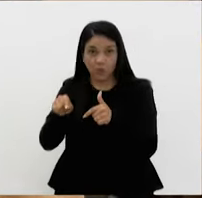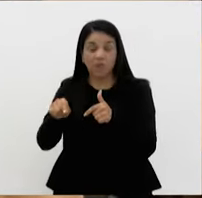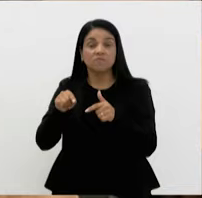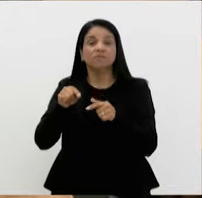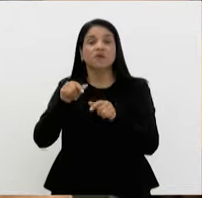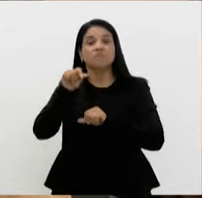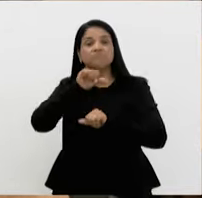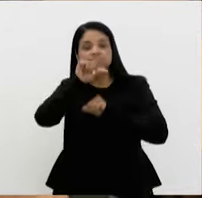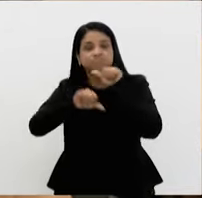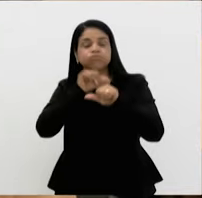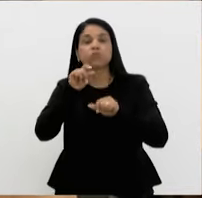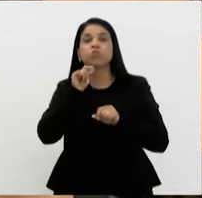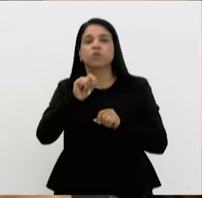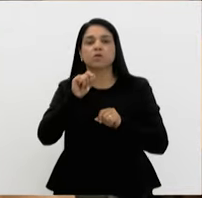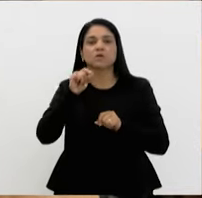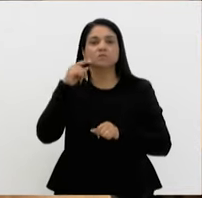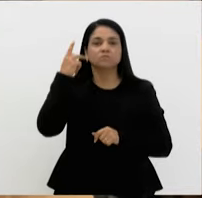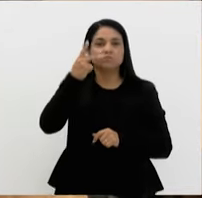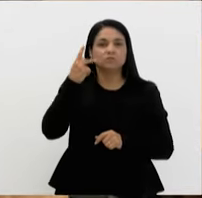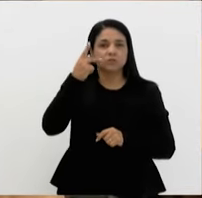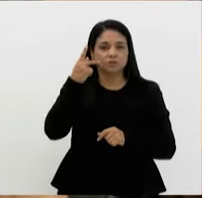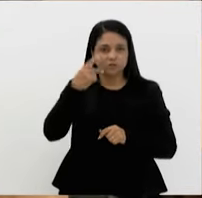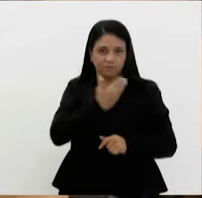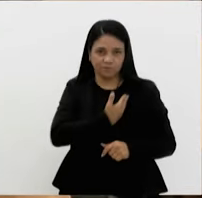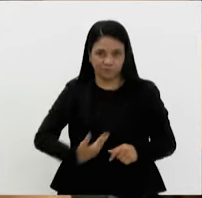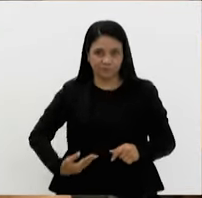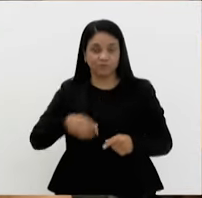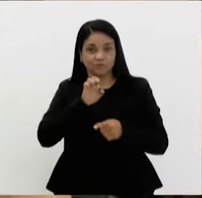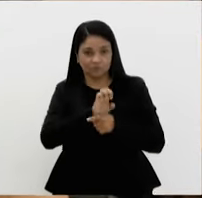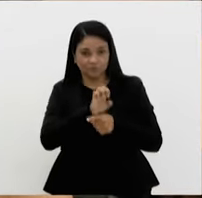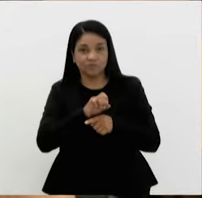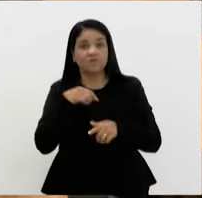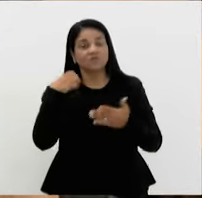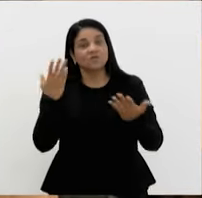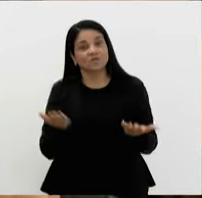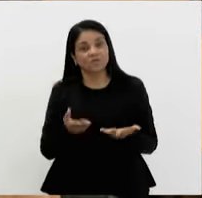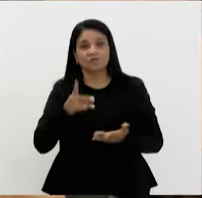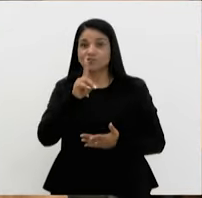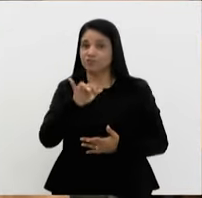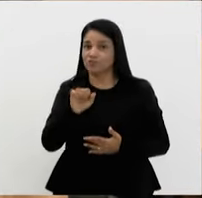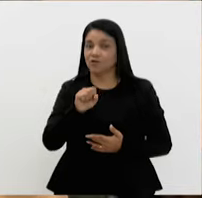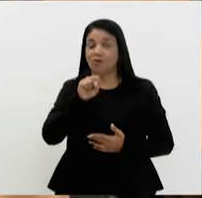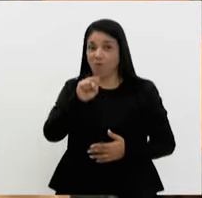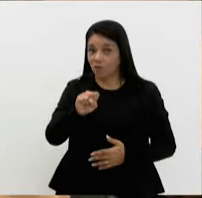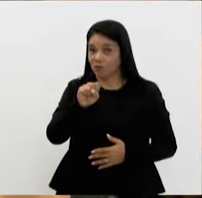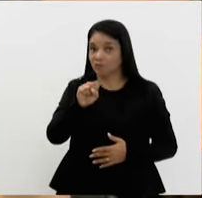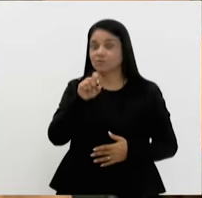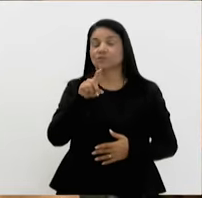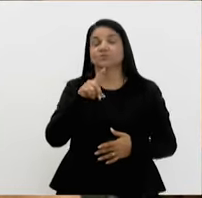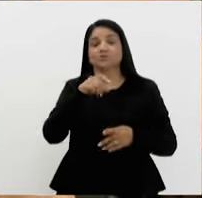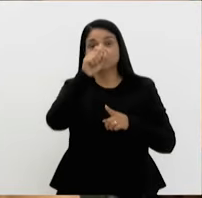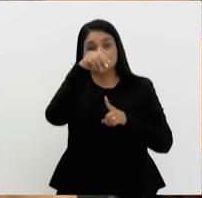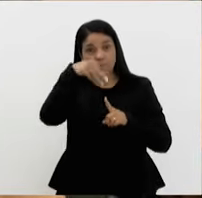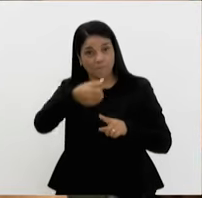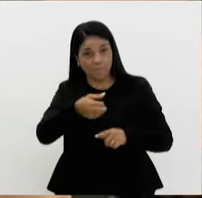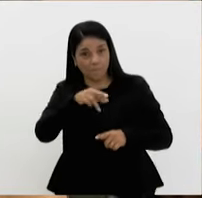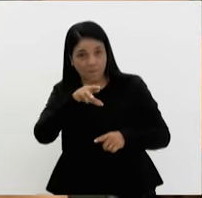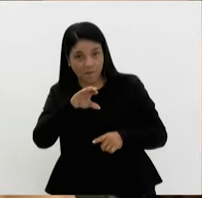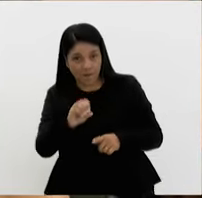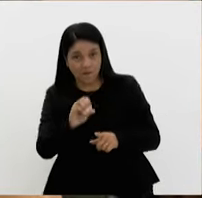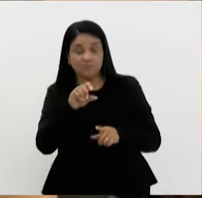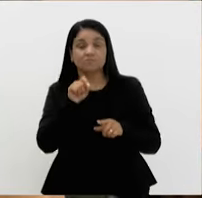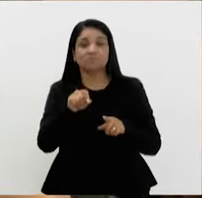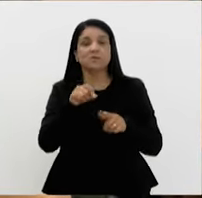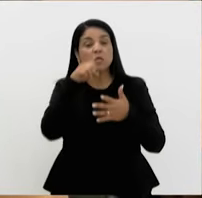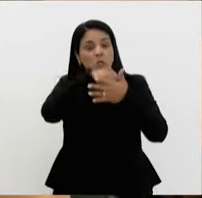Estado. Então, referenciar o dia 8 como Dia Internacional da Luta das Mulheres é relembrar dessas lutas e pensar o quanto elas